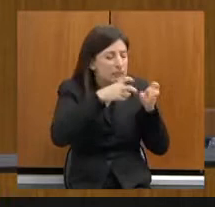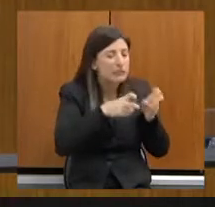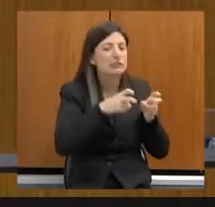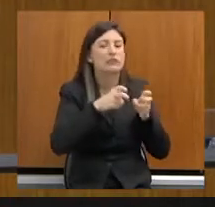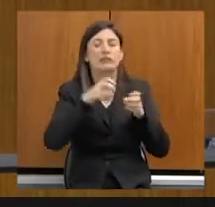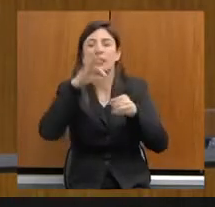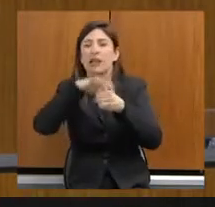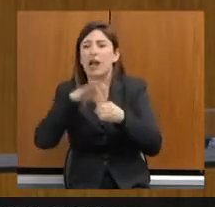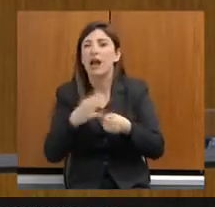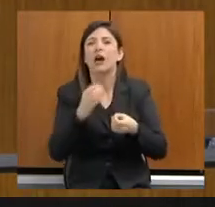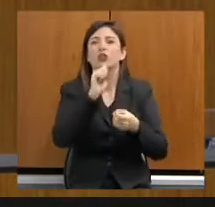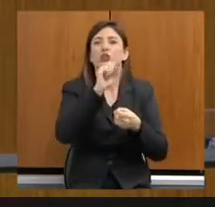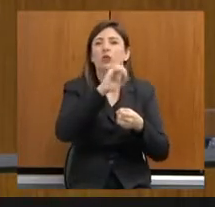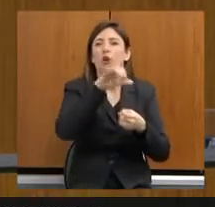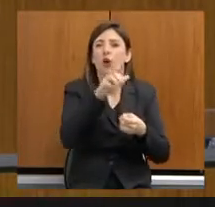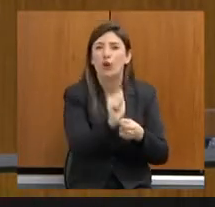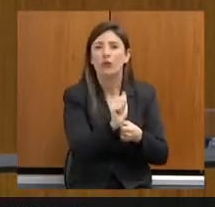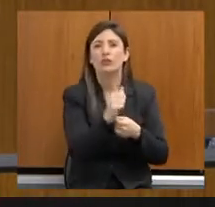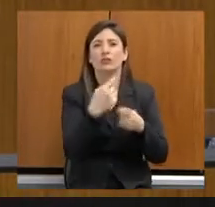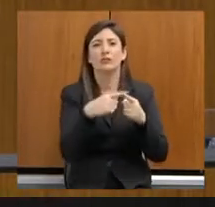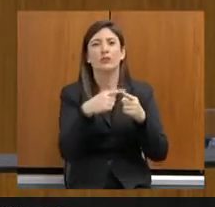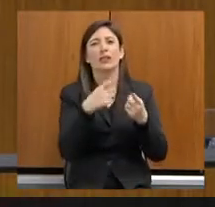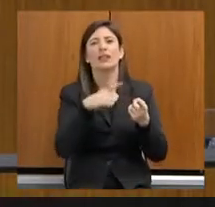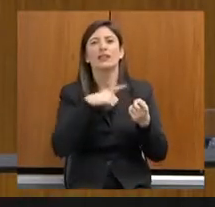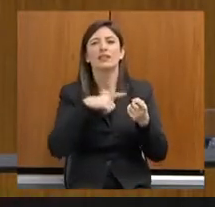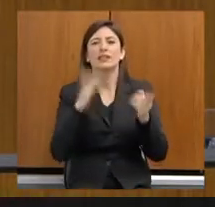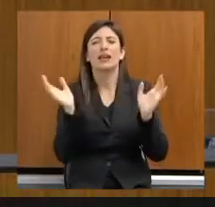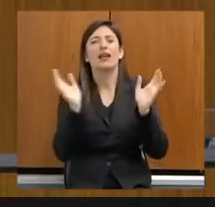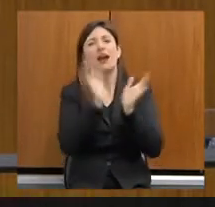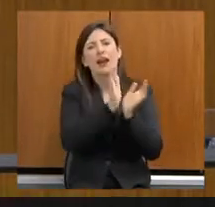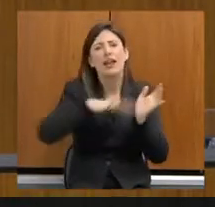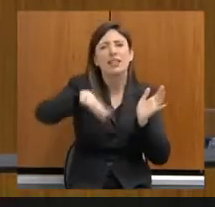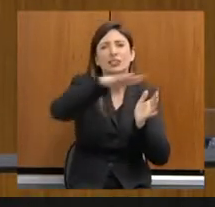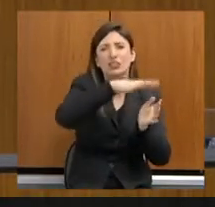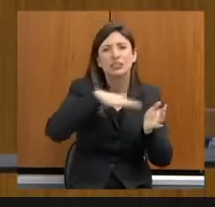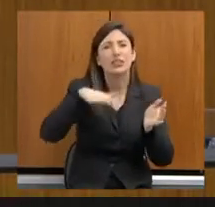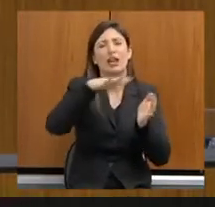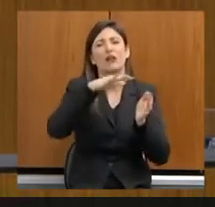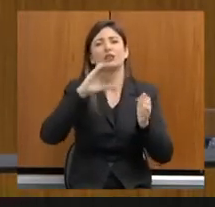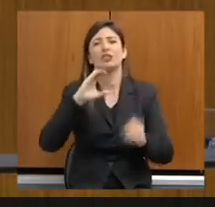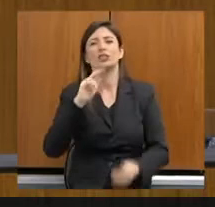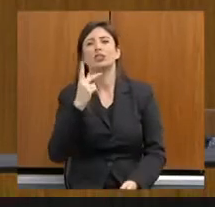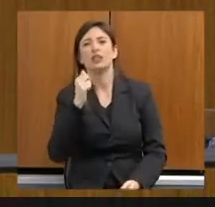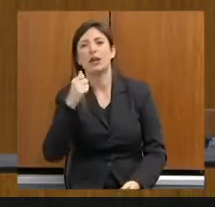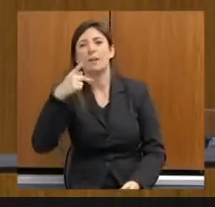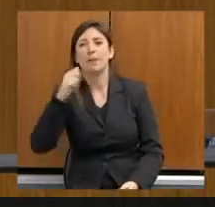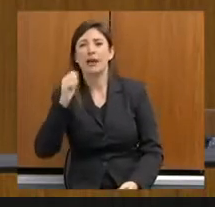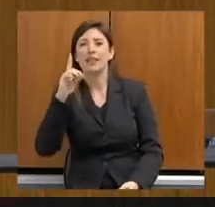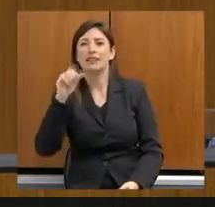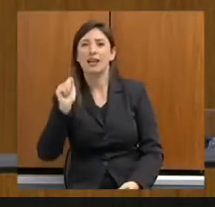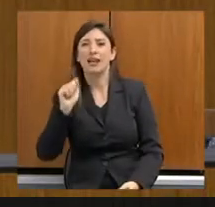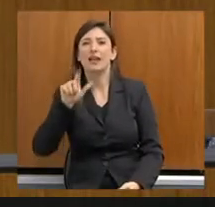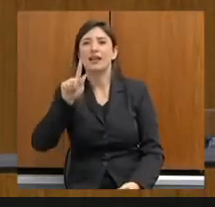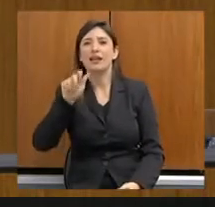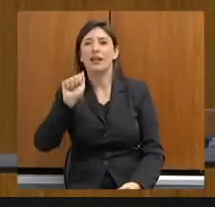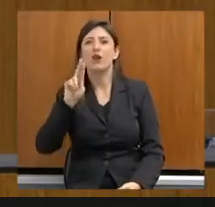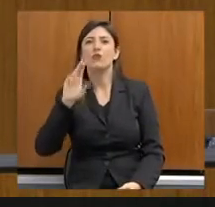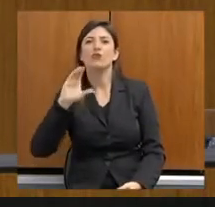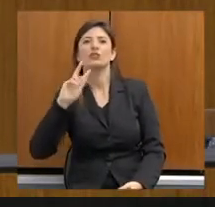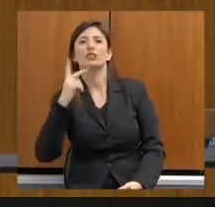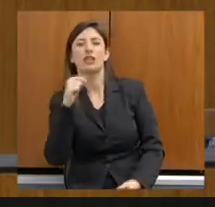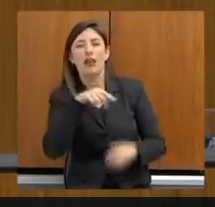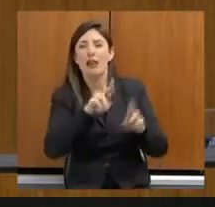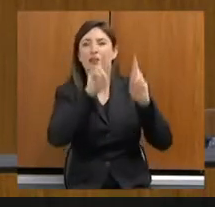extremo norte do noroeste de Minas que a nossa região região de ar indo Chapada Gaúcha grande responsável por toda é